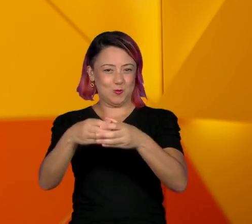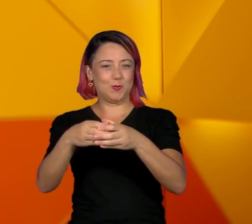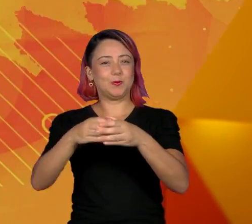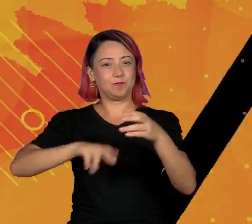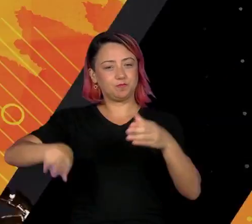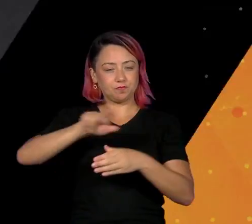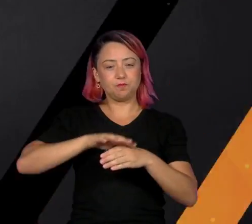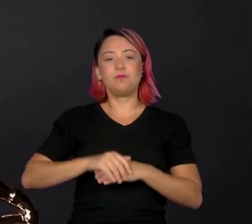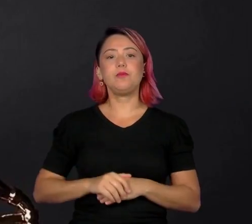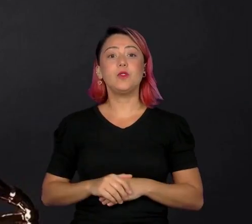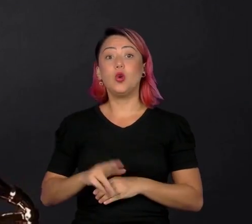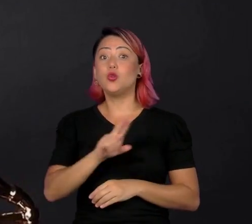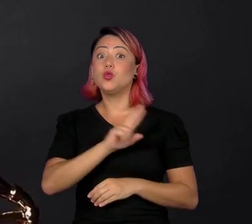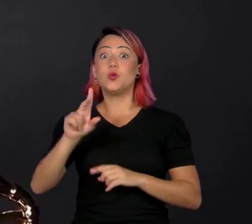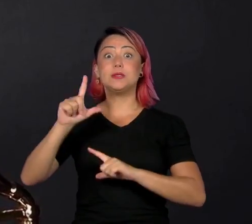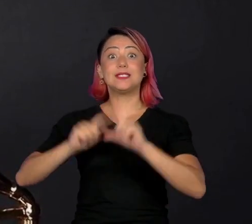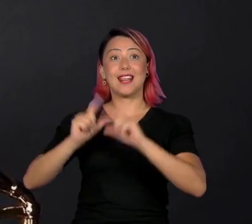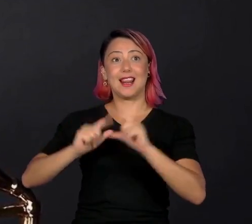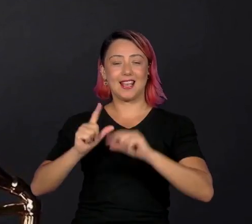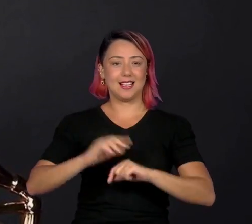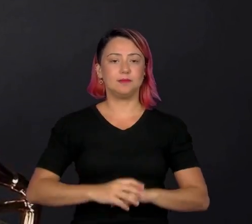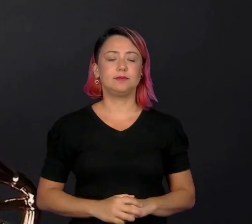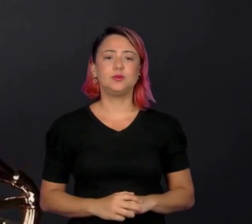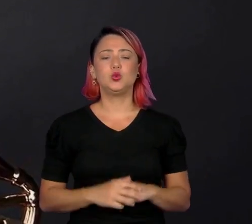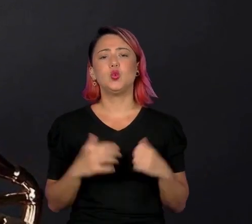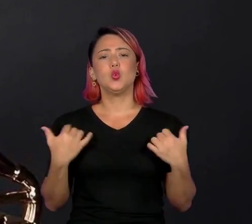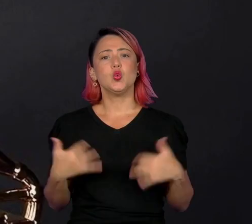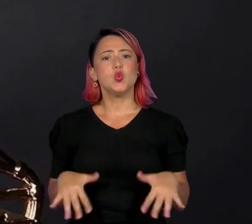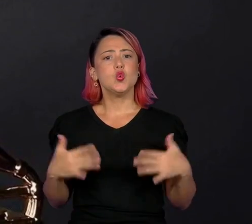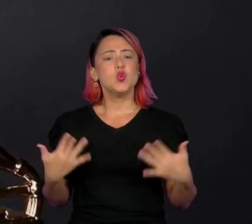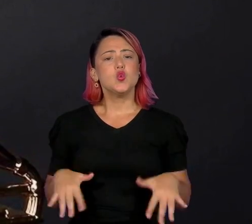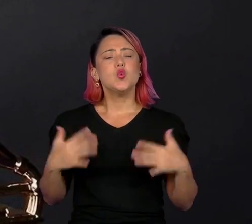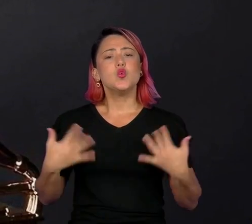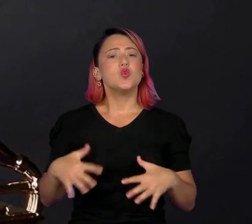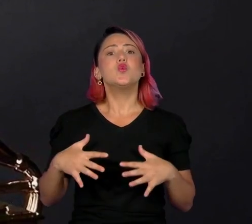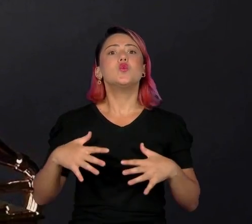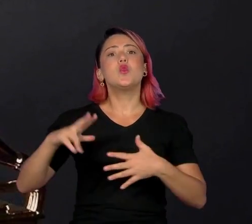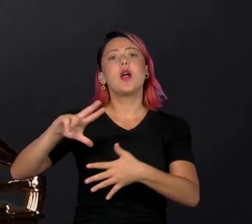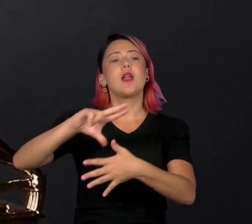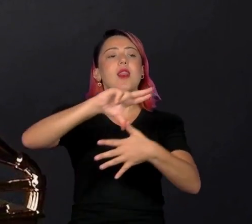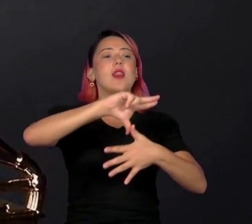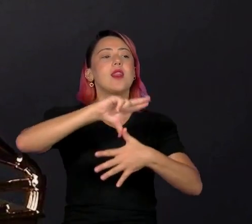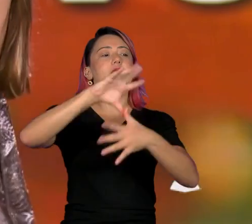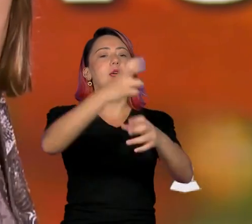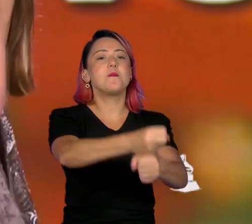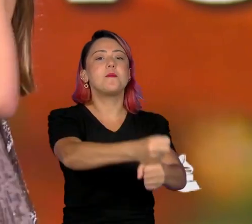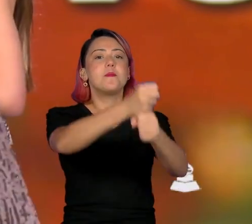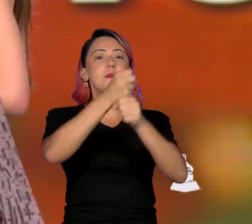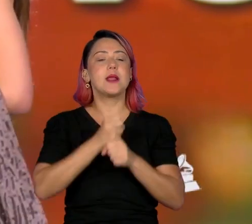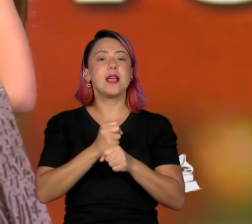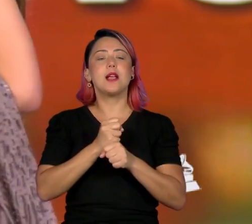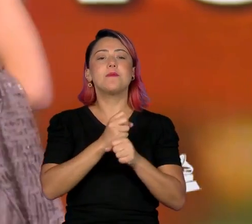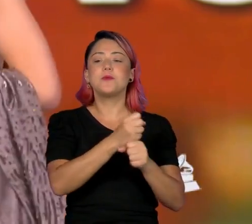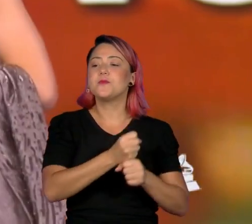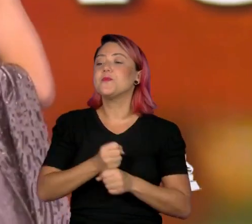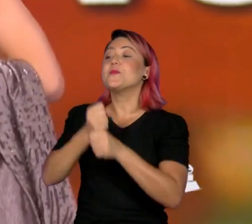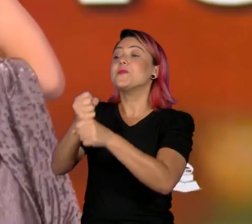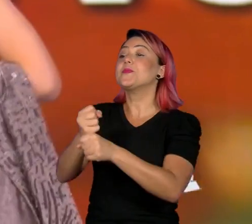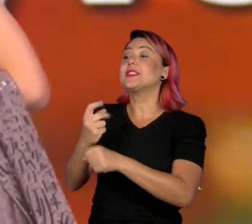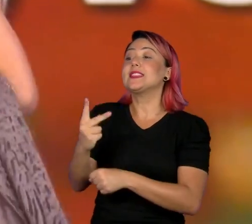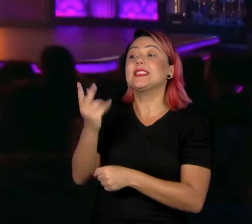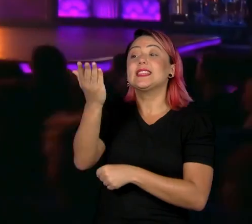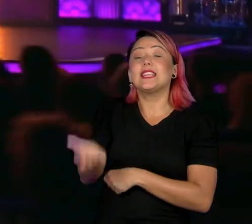solo. O Latin Grammy vai para... Em nome da estrela!